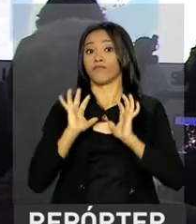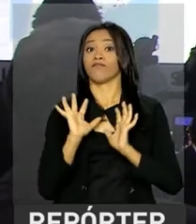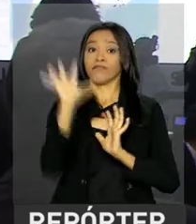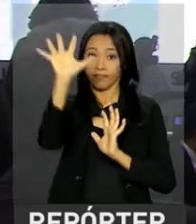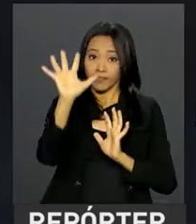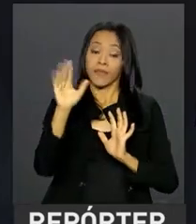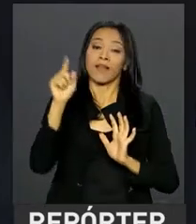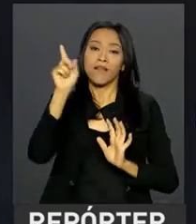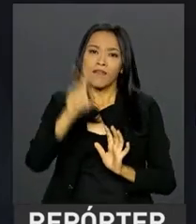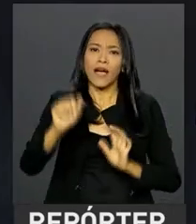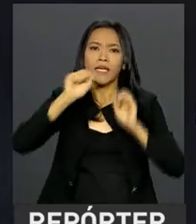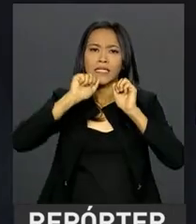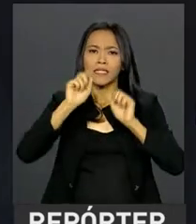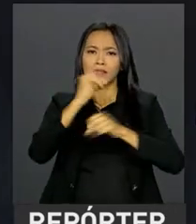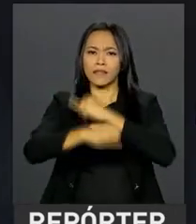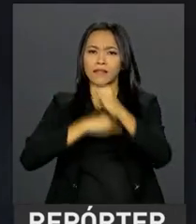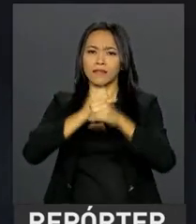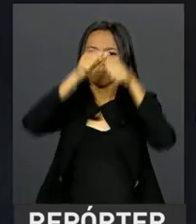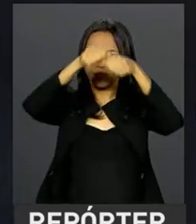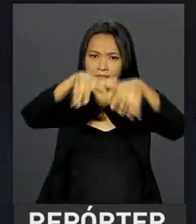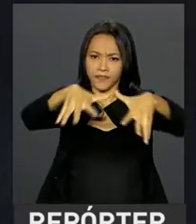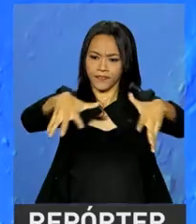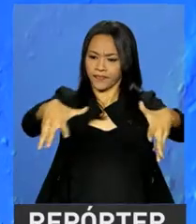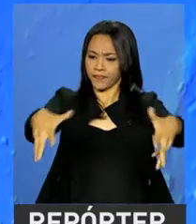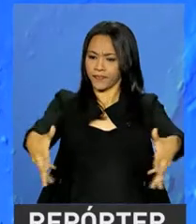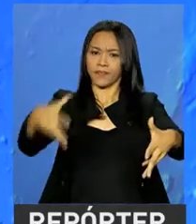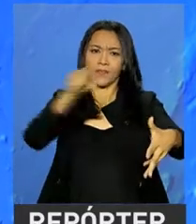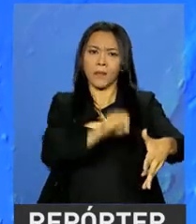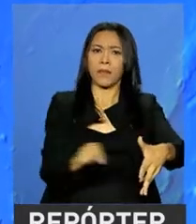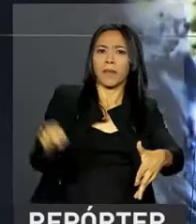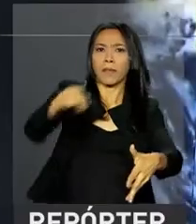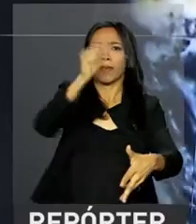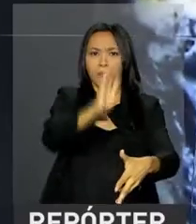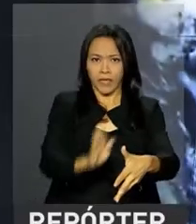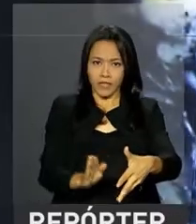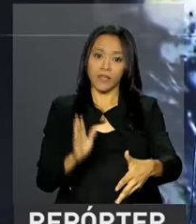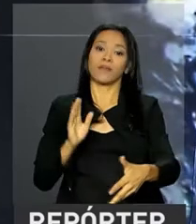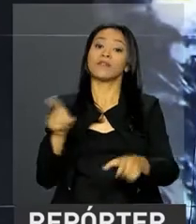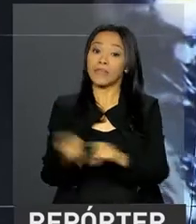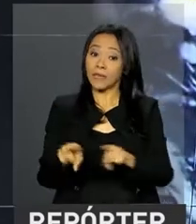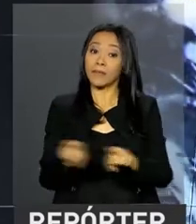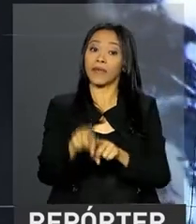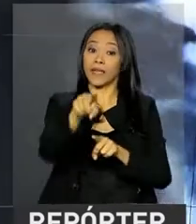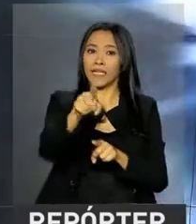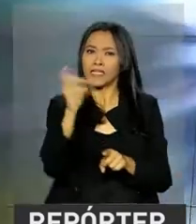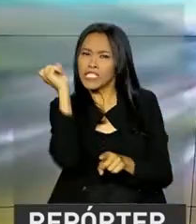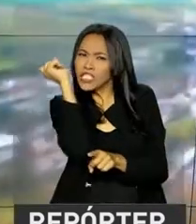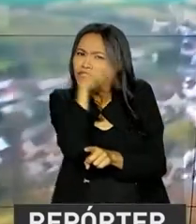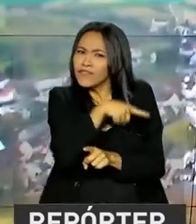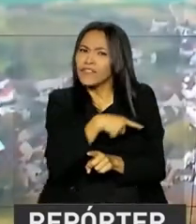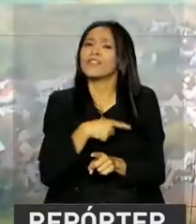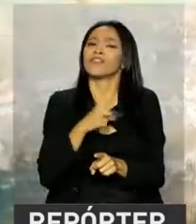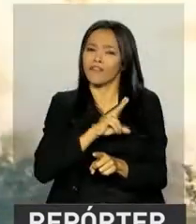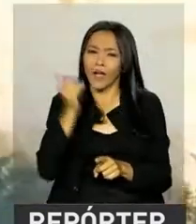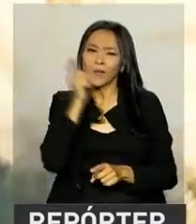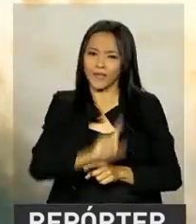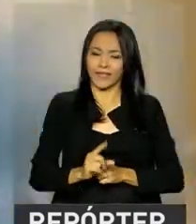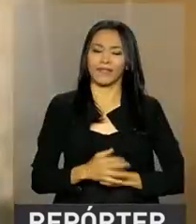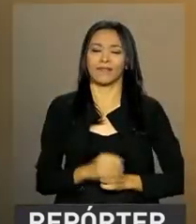a expansão de internet banda larga em todas as regiões do país, até mesmo nos pontos mais remotos.